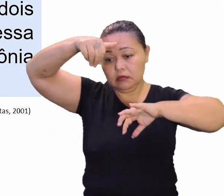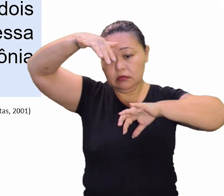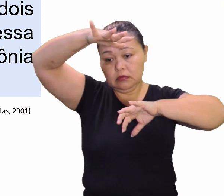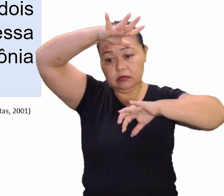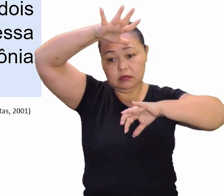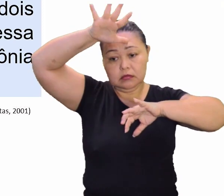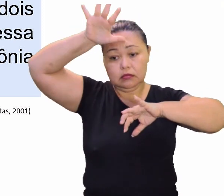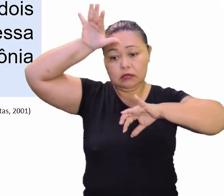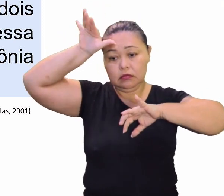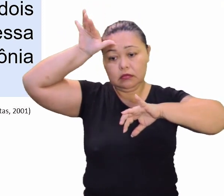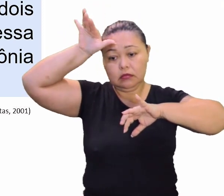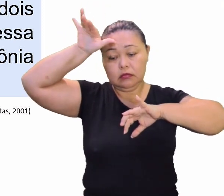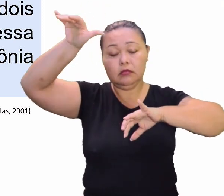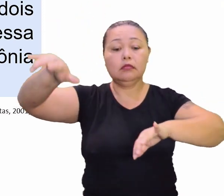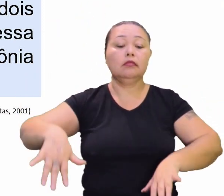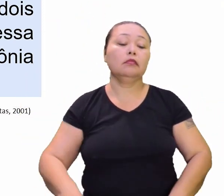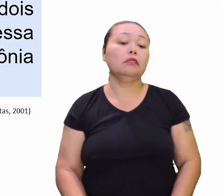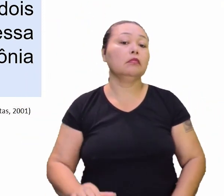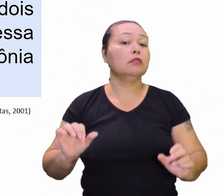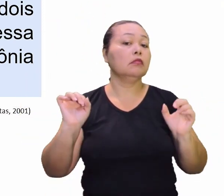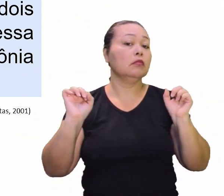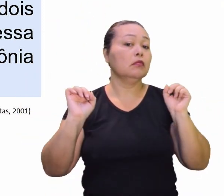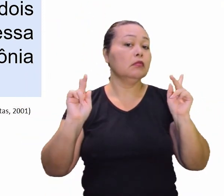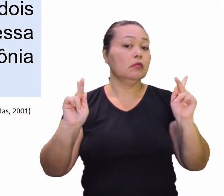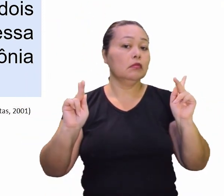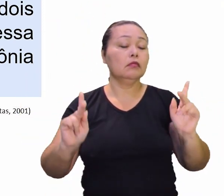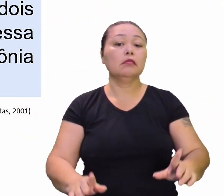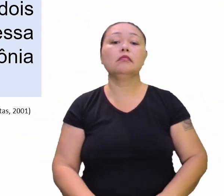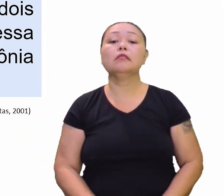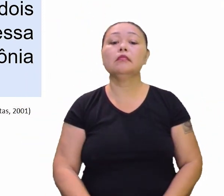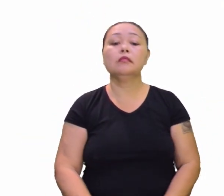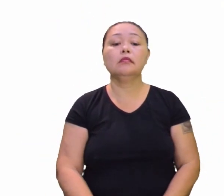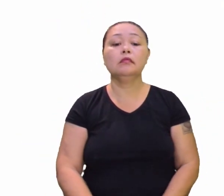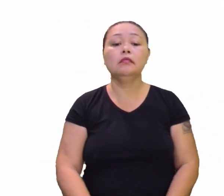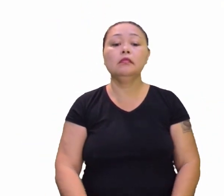e Amazonas, ok? Ok.